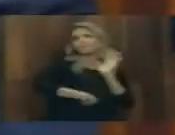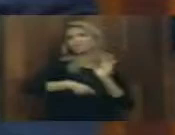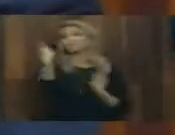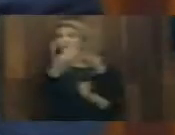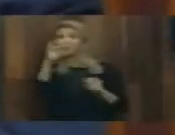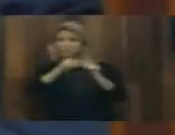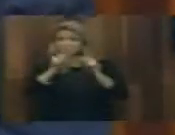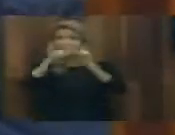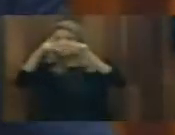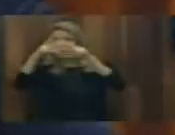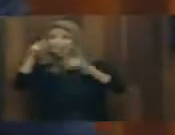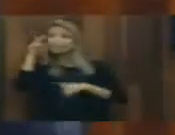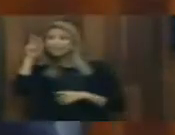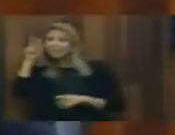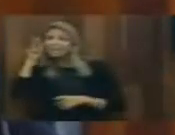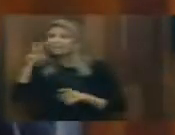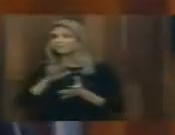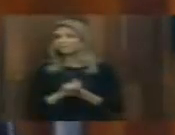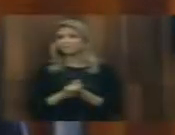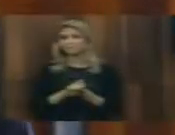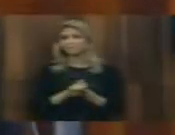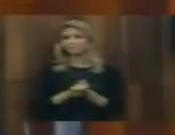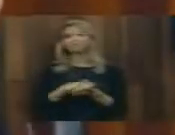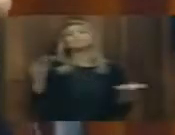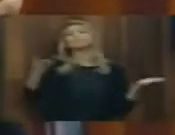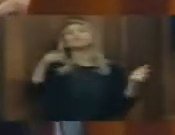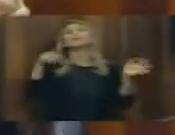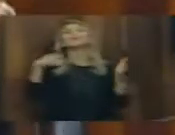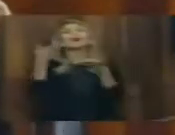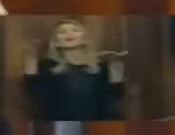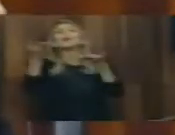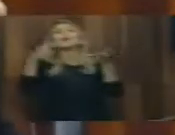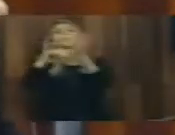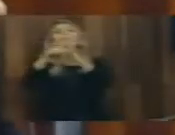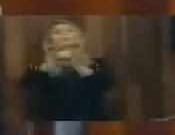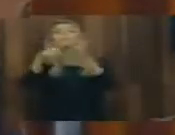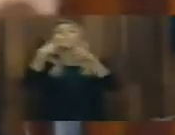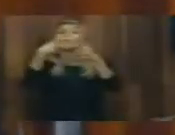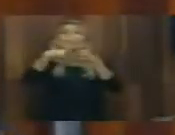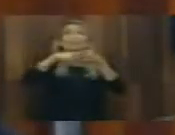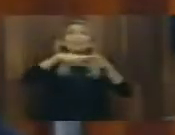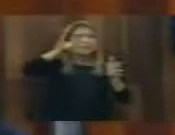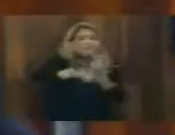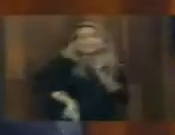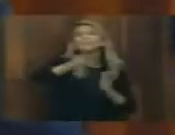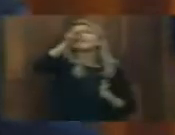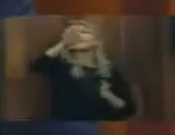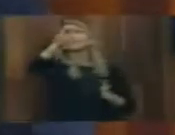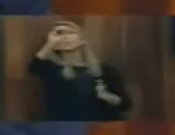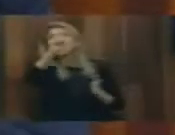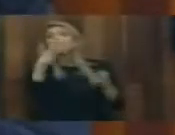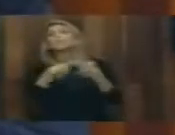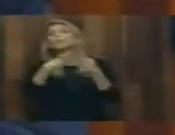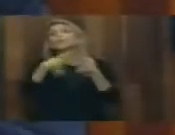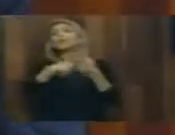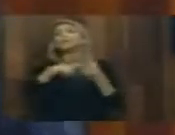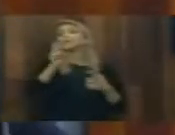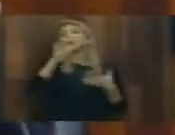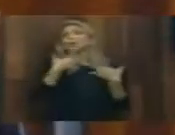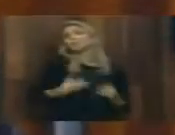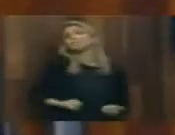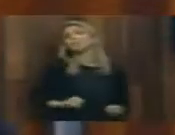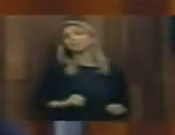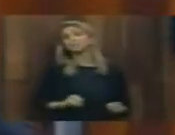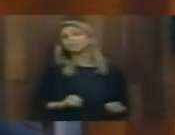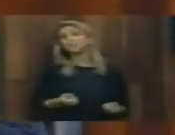foto, né? Então, por que esse veto? É como você falou, se tiver que